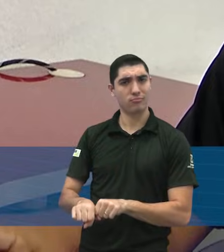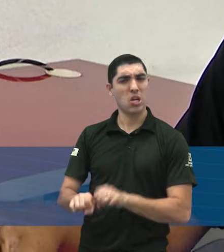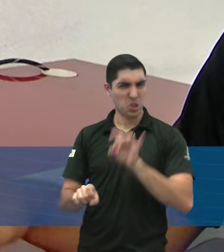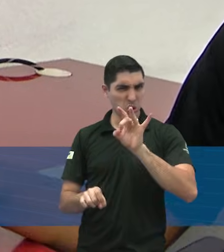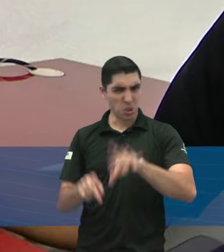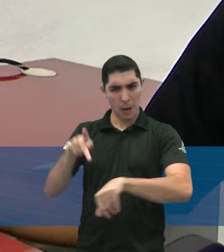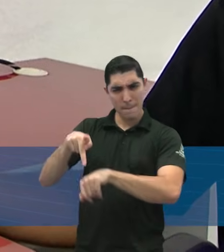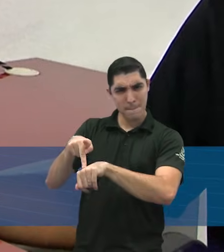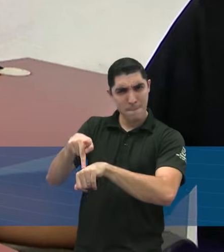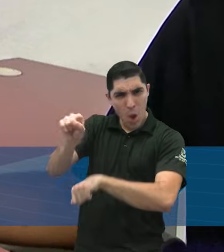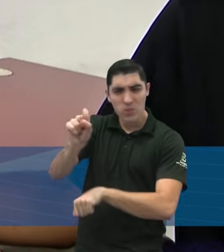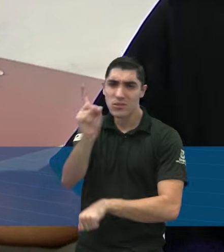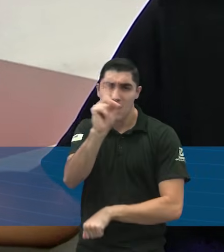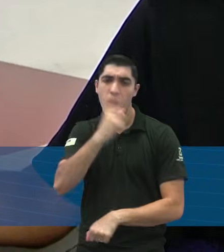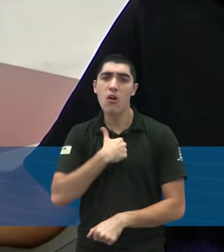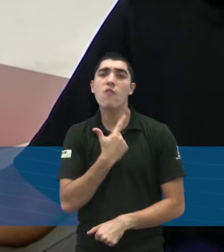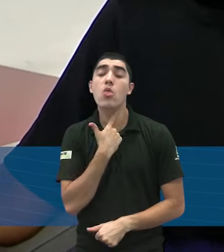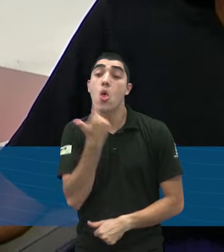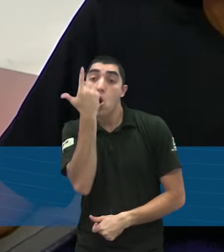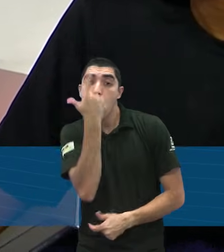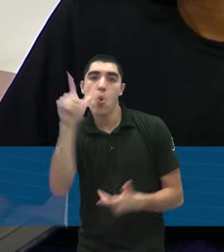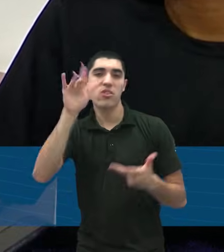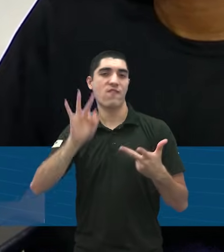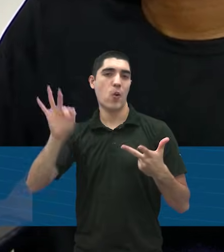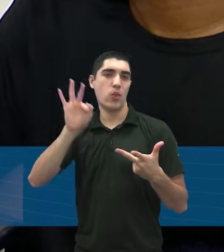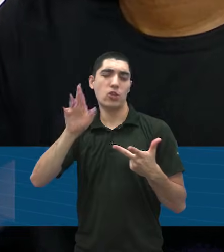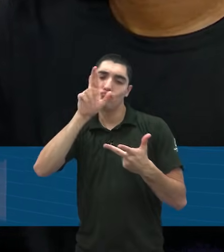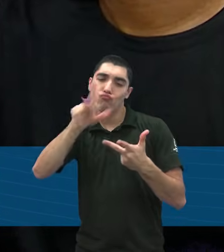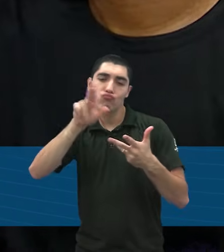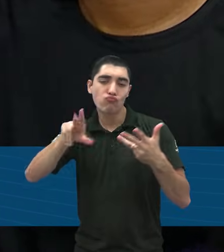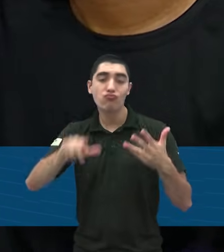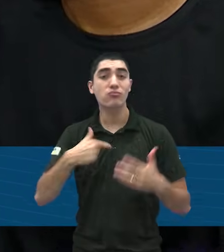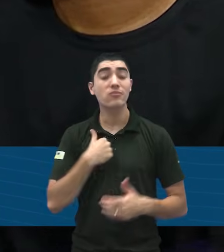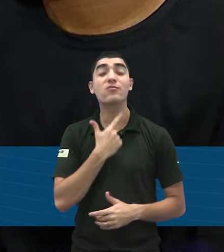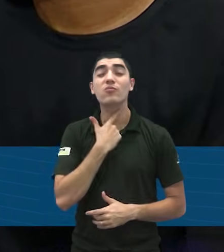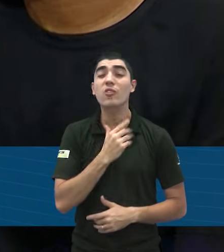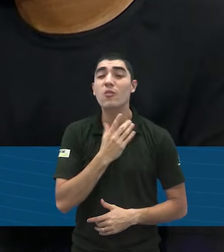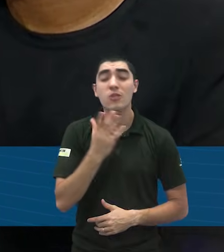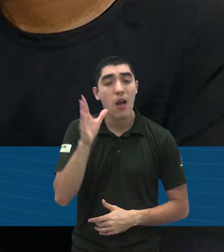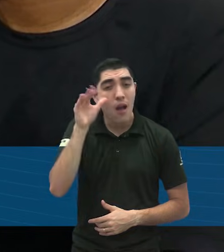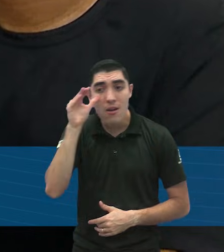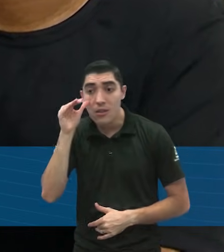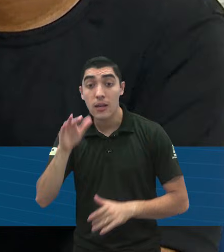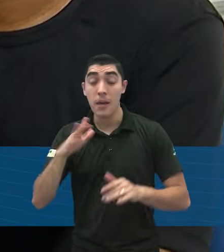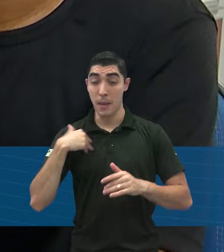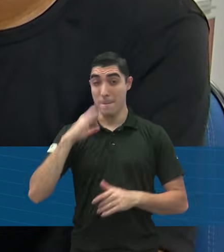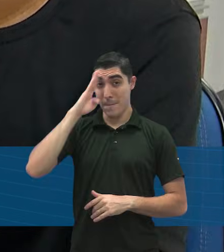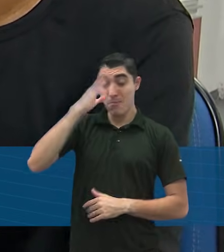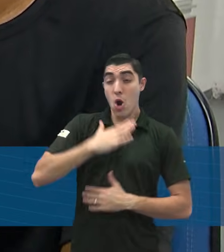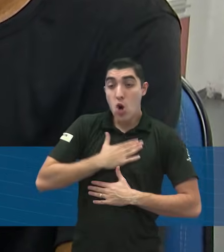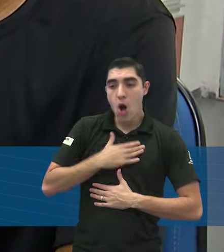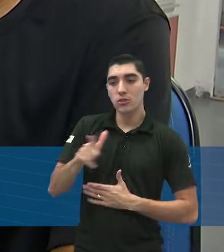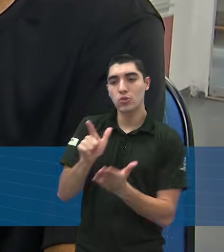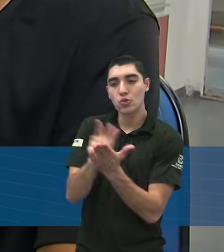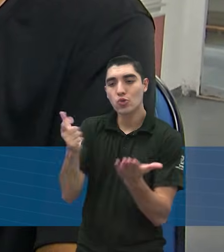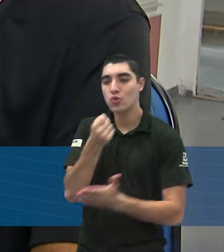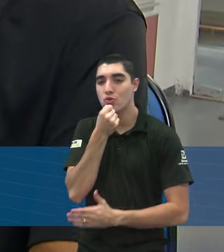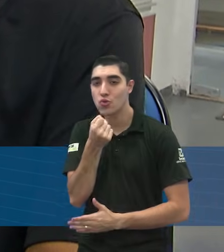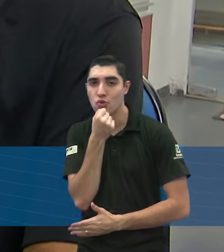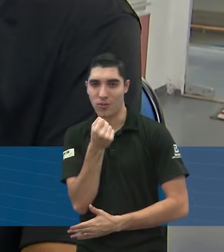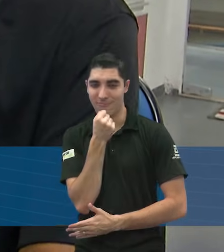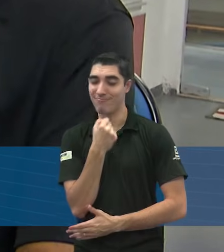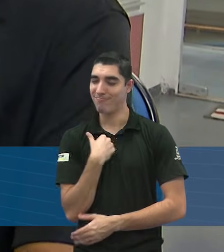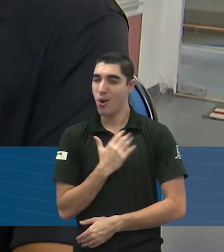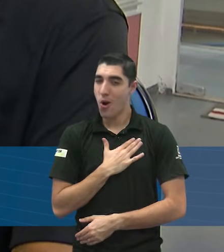uma pós-graduação, mas talvez outras graduações mesmo, né? A minha vontade mesmo é entrar no mercado de jornalismo e atuar na área.